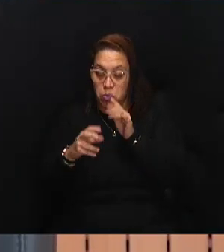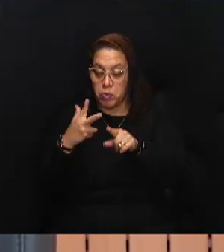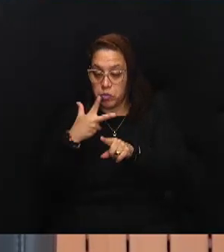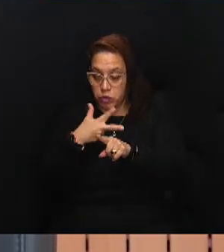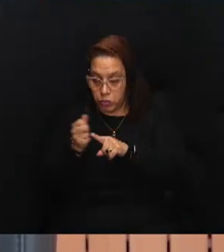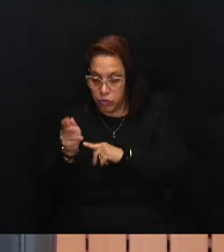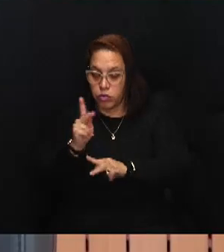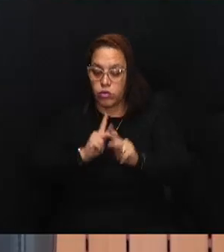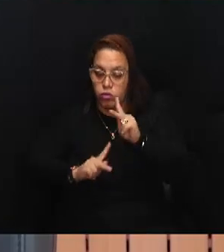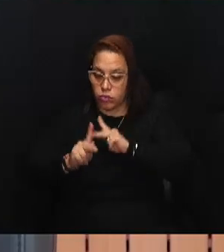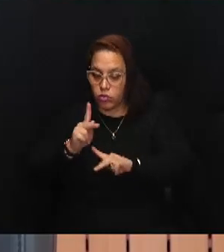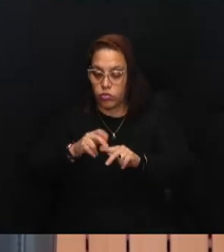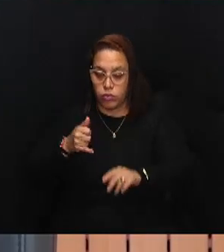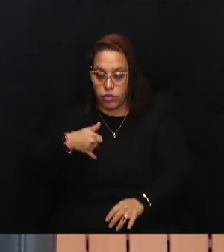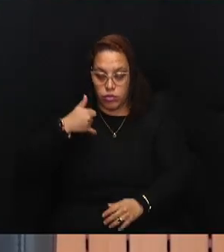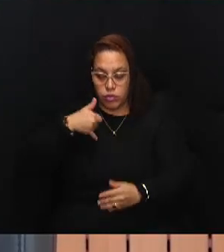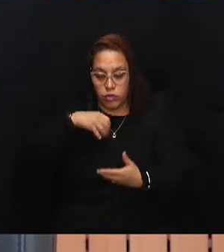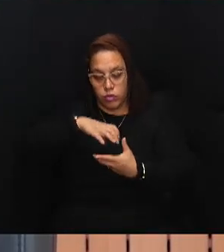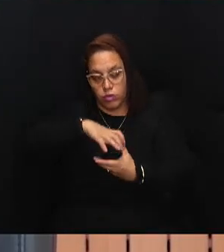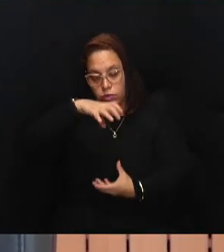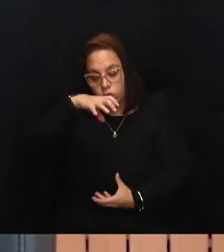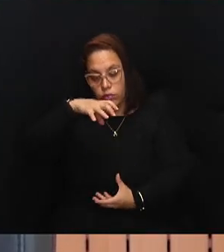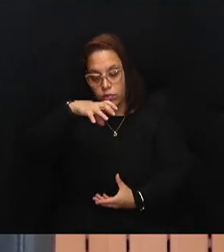para a população idosa, por quê?